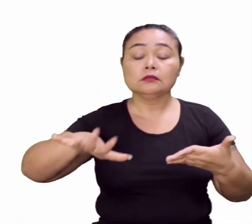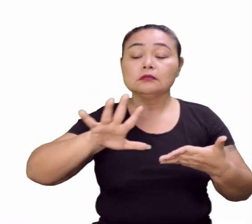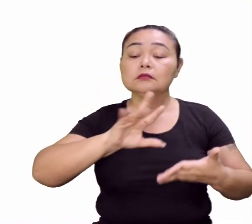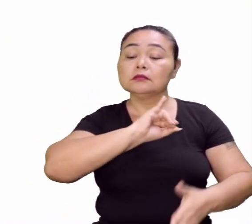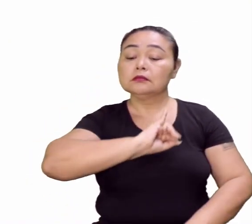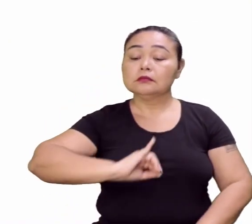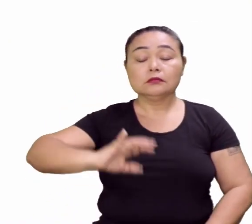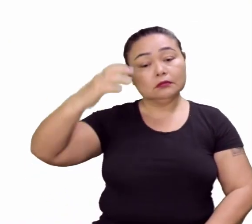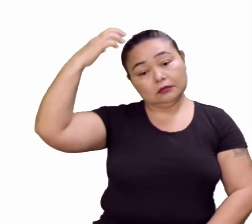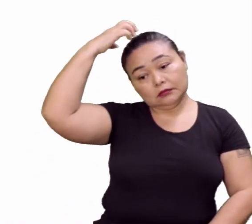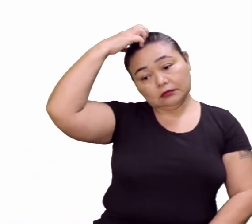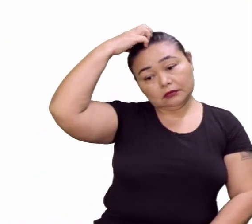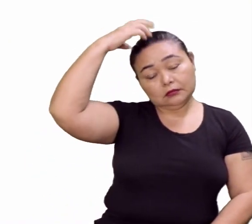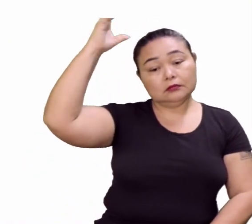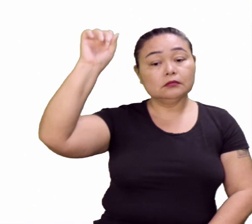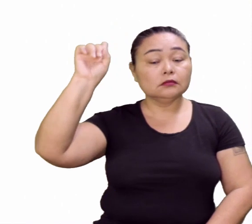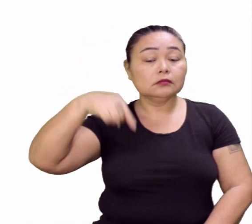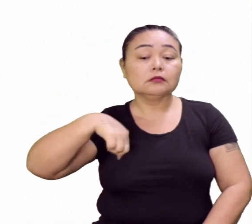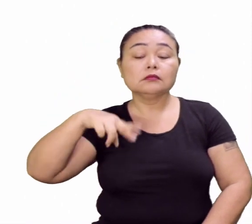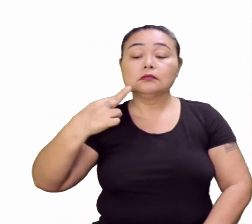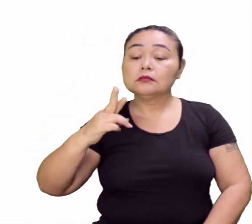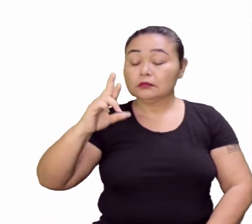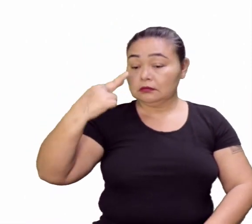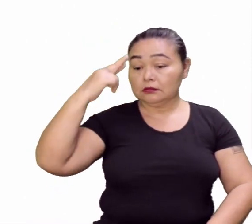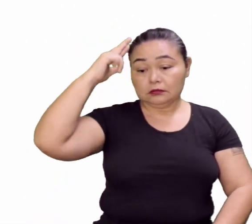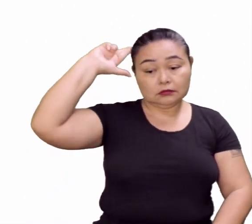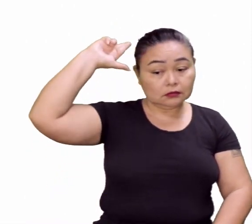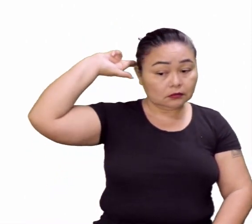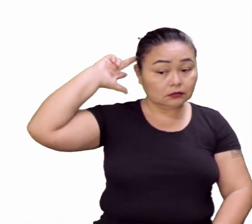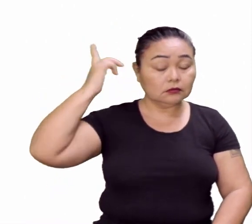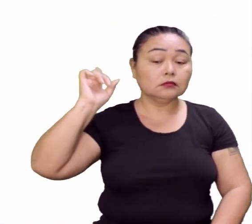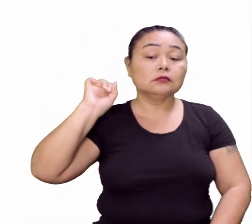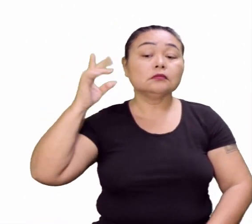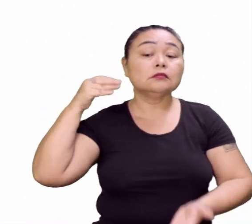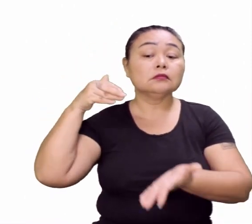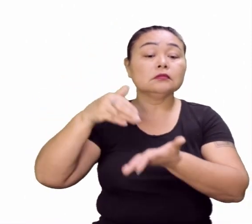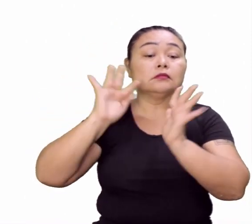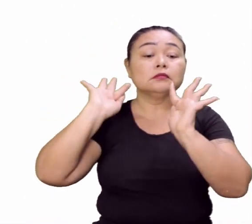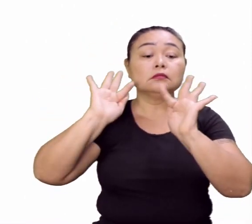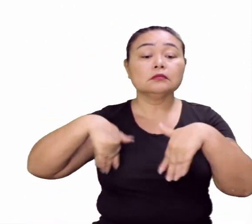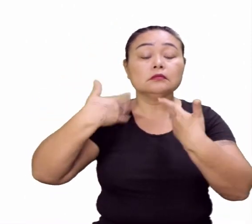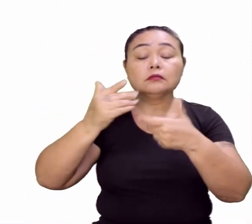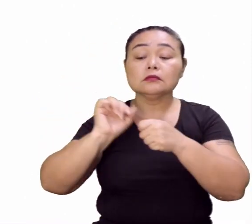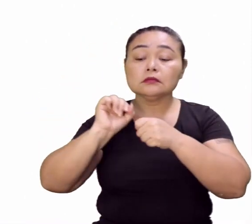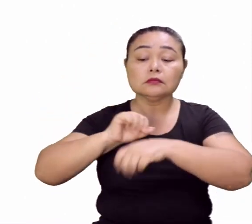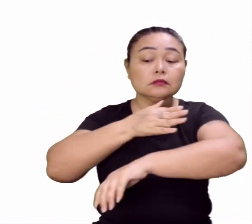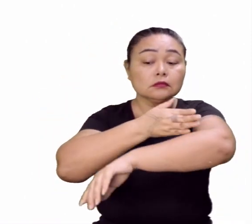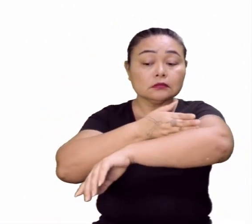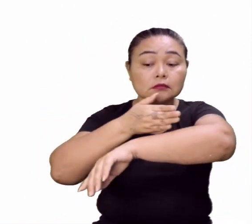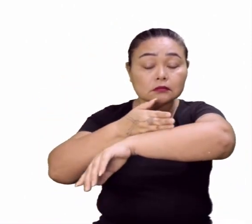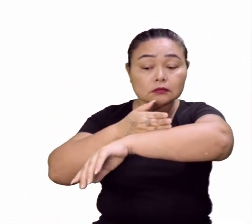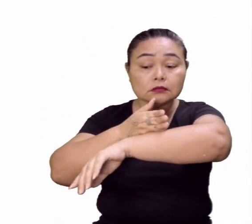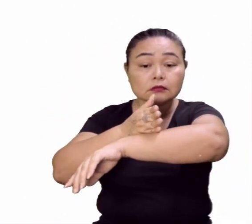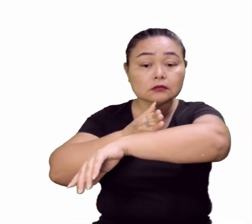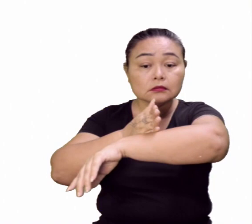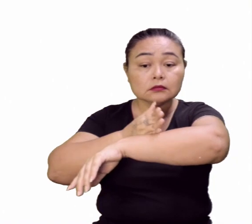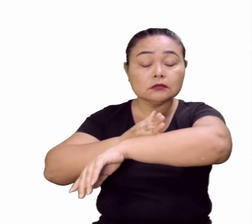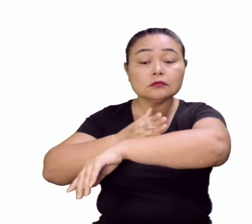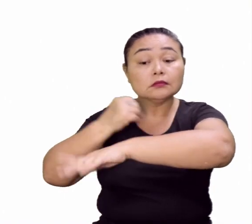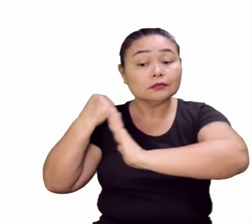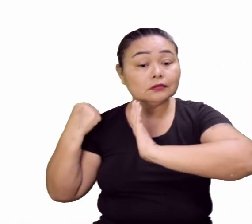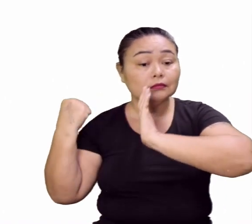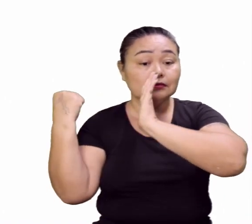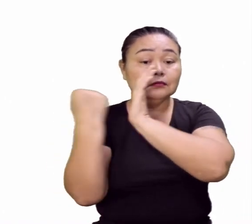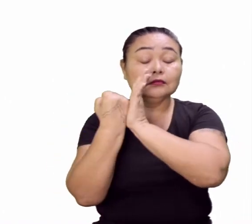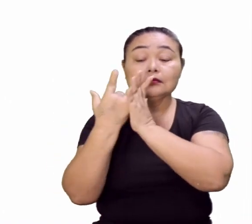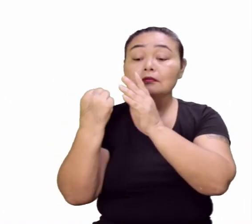império. Isso, no caso que a gente viu ali era o Império Romano, né? Muito bem. No fim da Antiguidade e no início da Idade Média foi a época marcada pelo